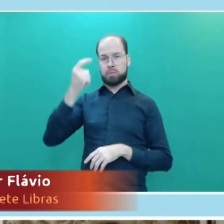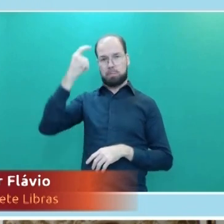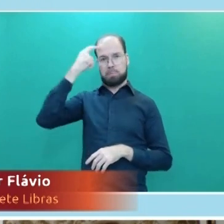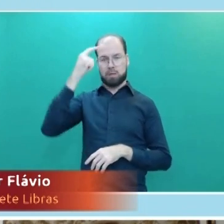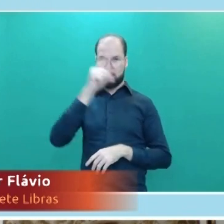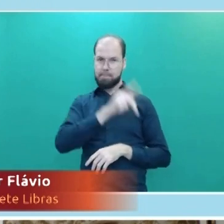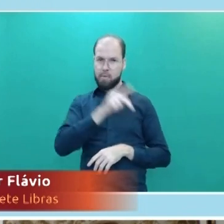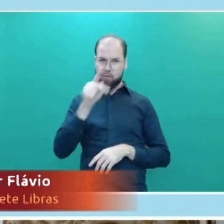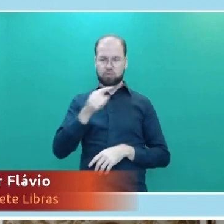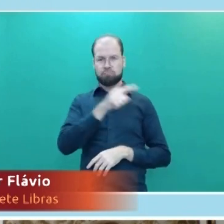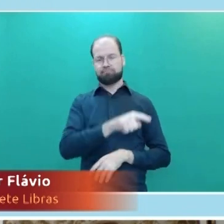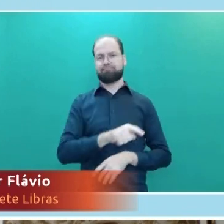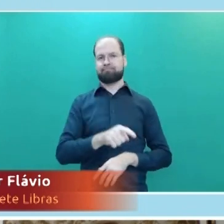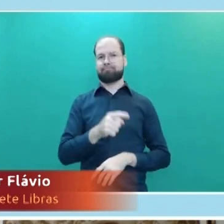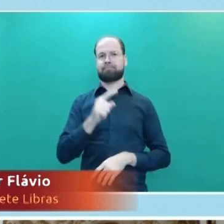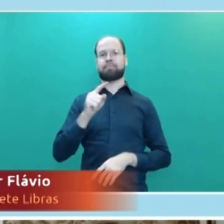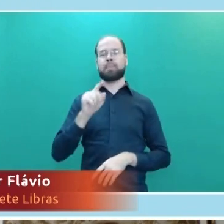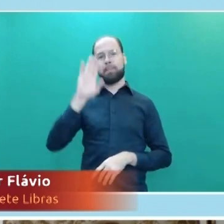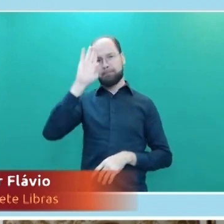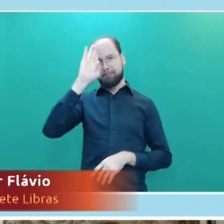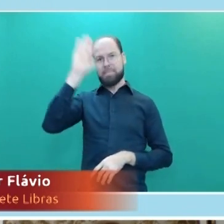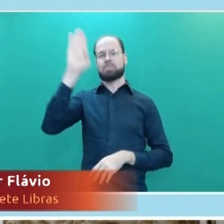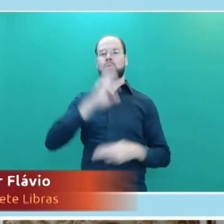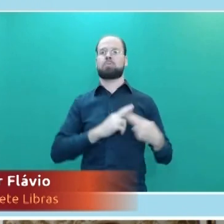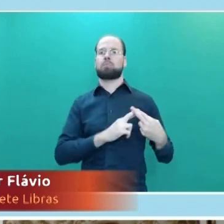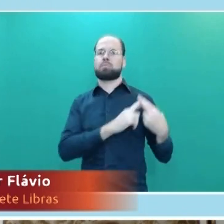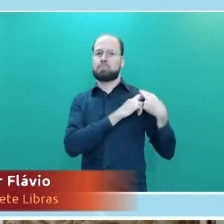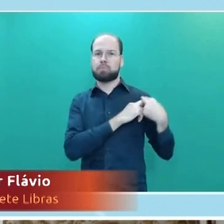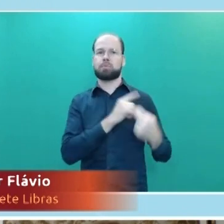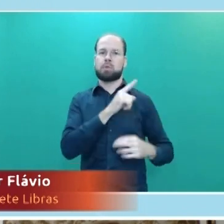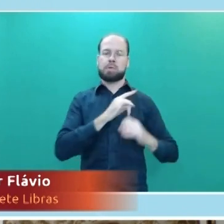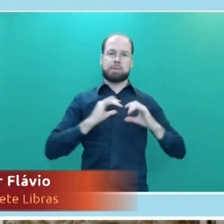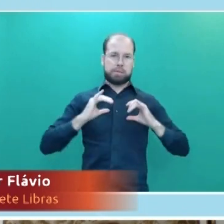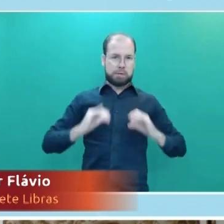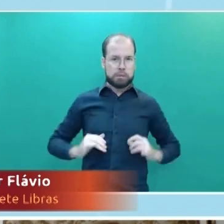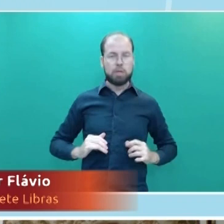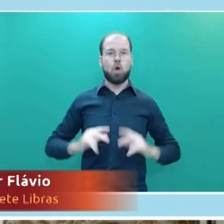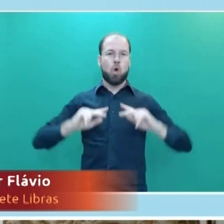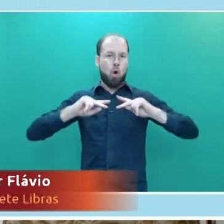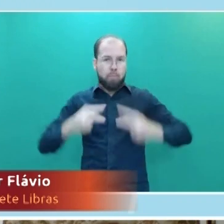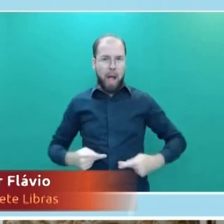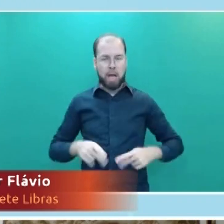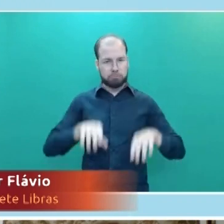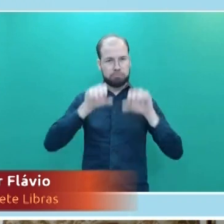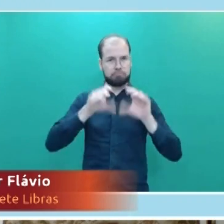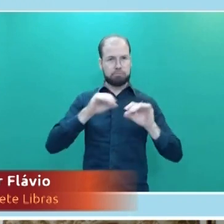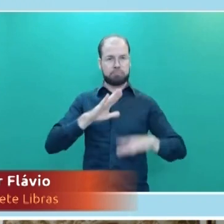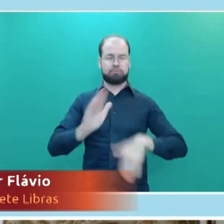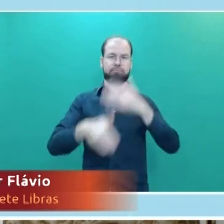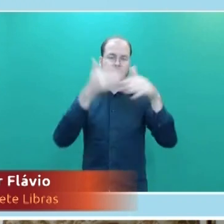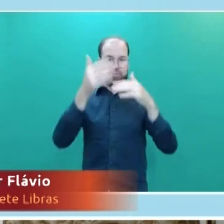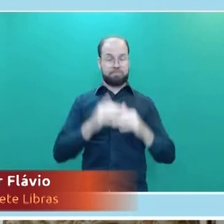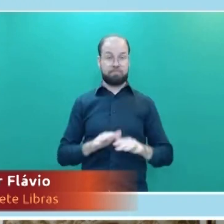todo o arcabouço necessário para a construção do cidadão e do ser humano, né. Como é que a gente muda essa questão